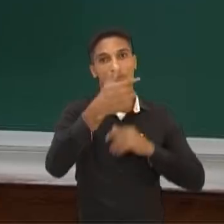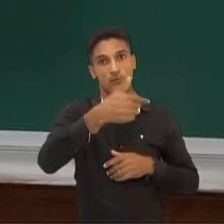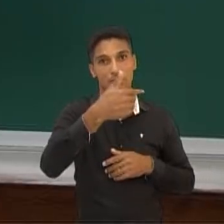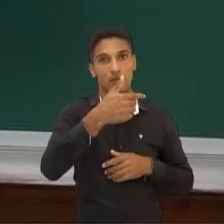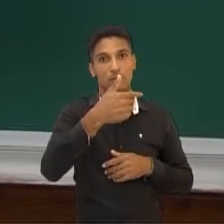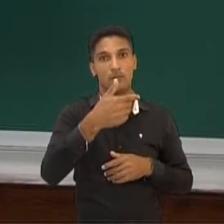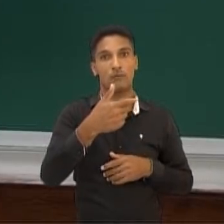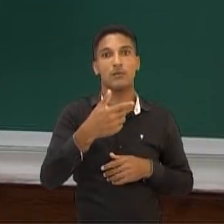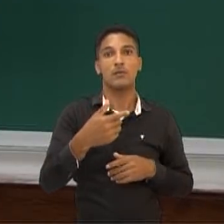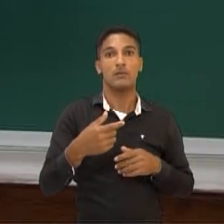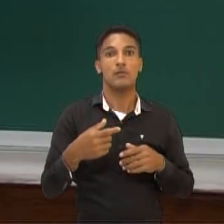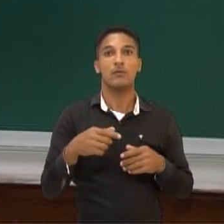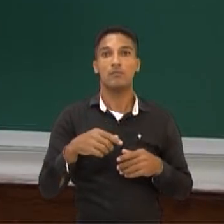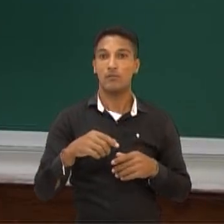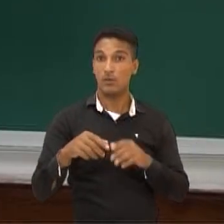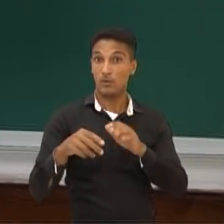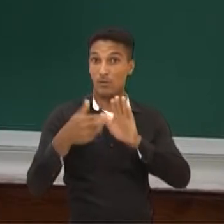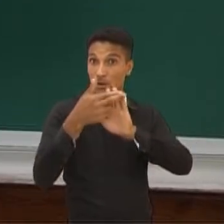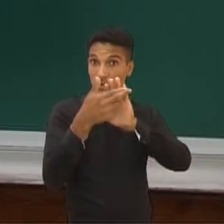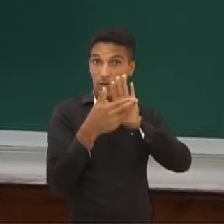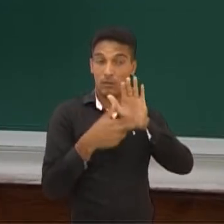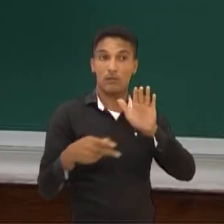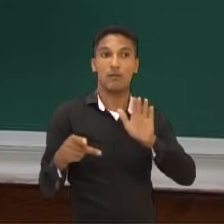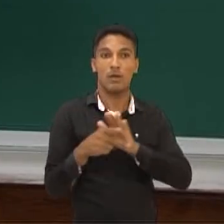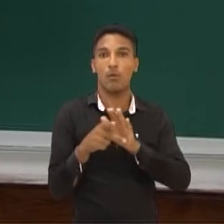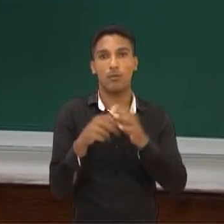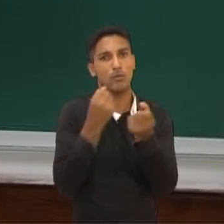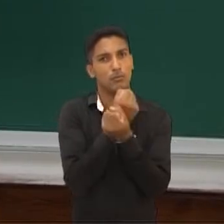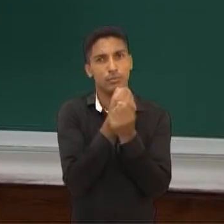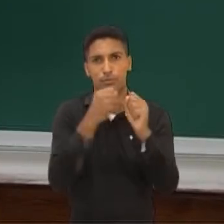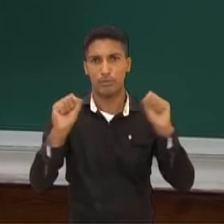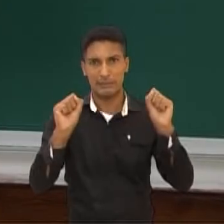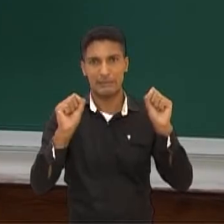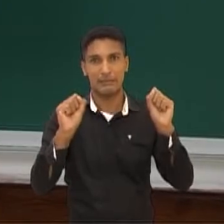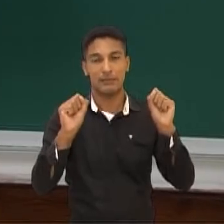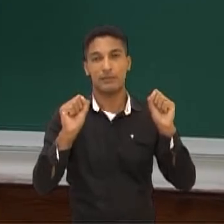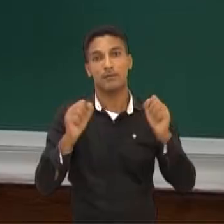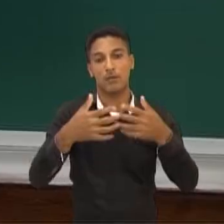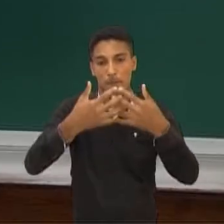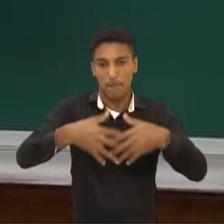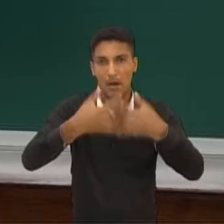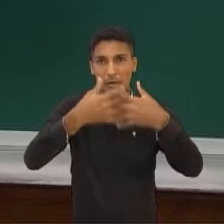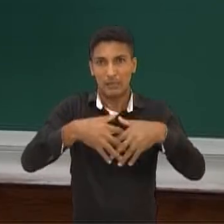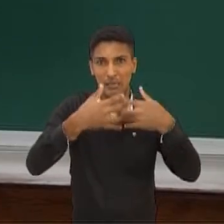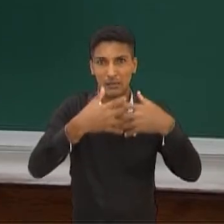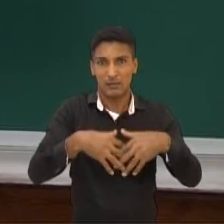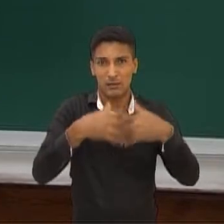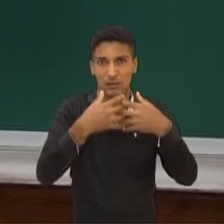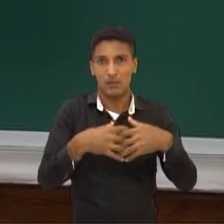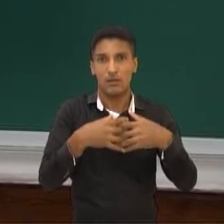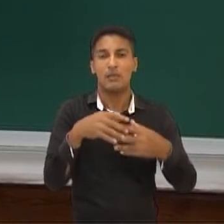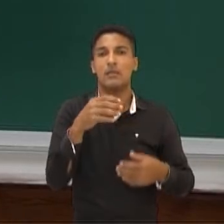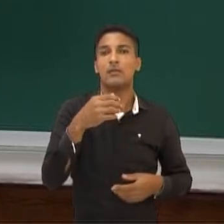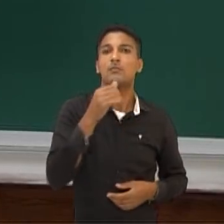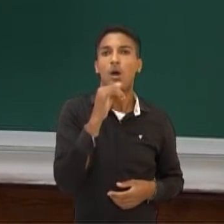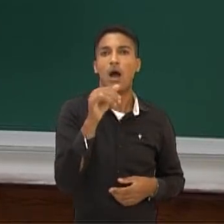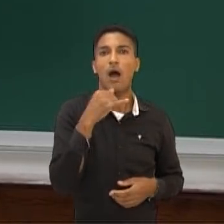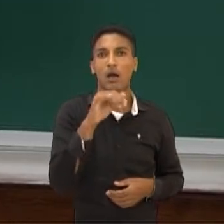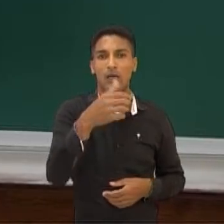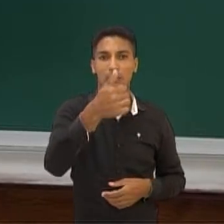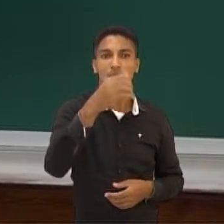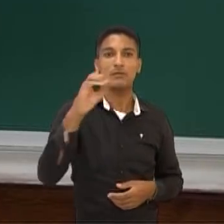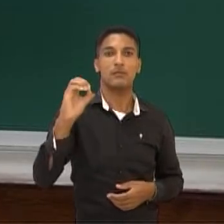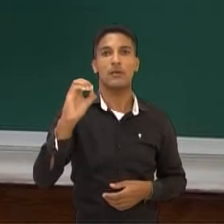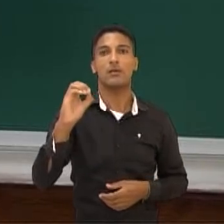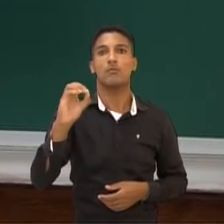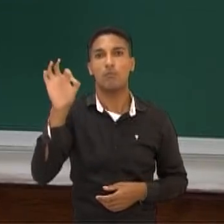sistema que, operando em ciclos, ele tem um rendimento de 100%. É impossível, tá? Isso não ocorre, porque o calor